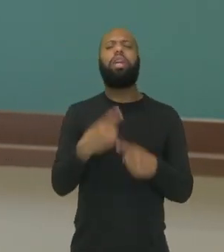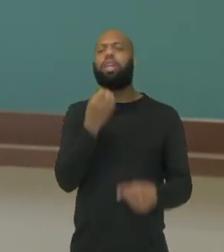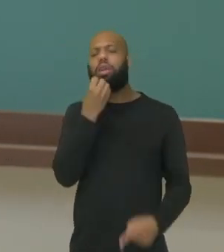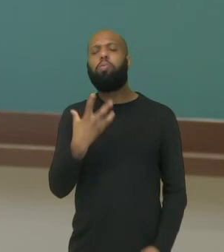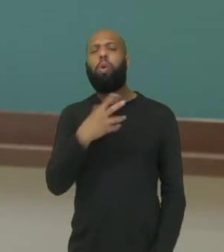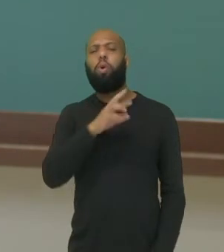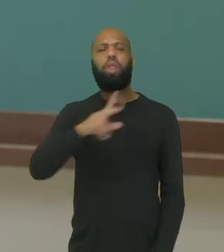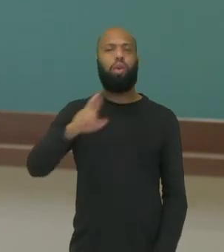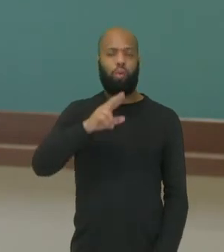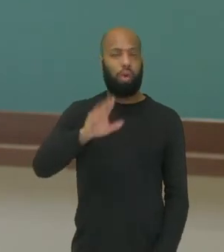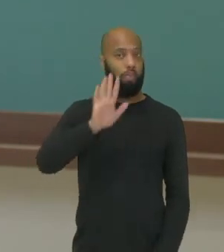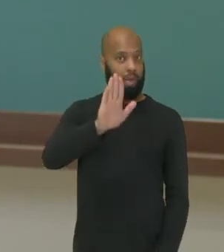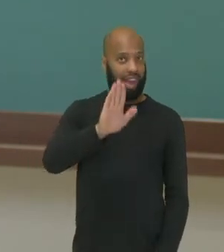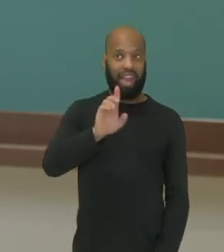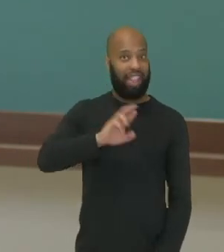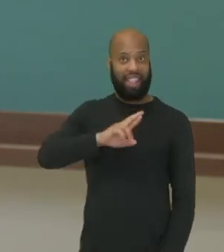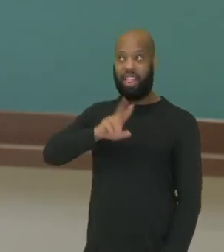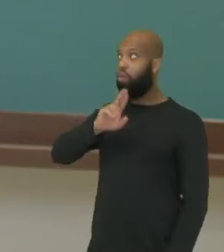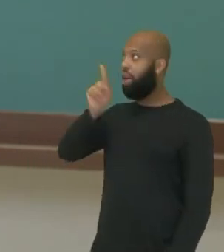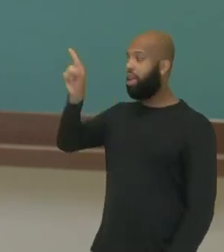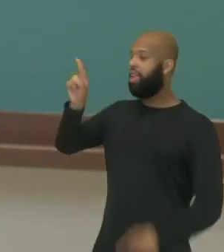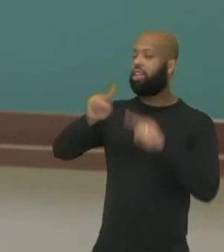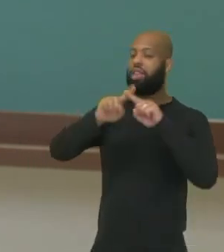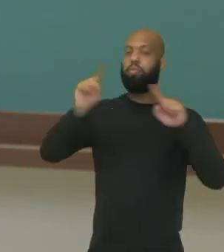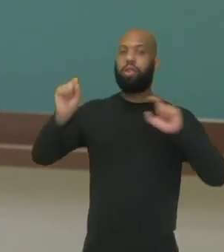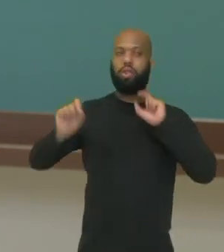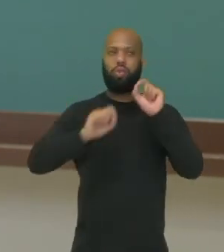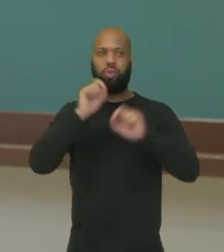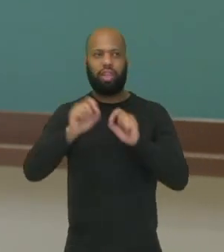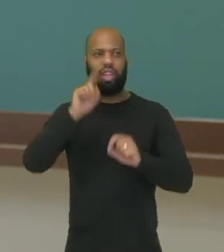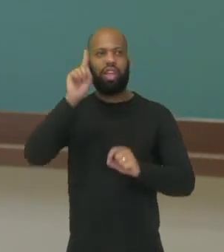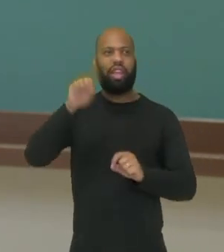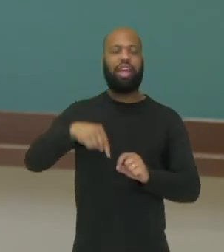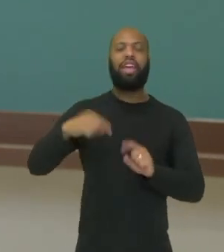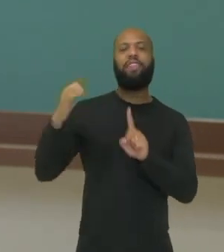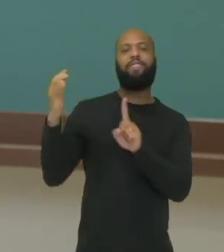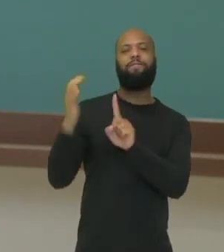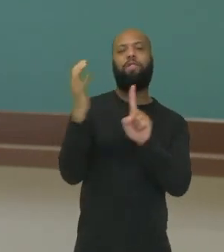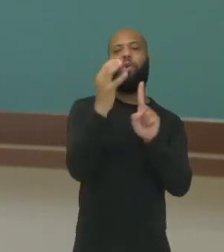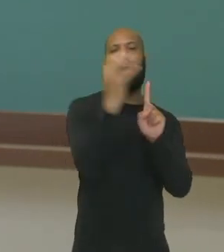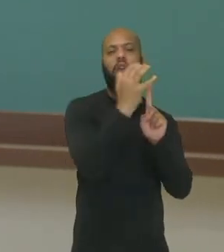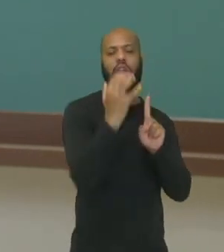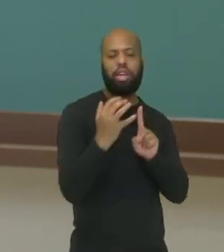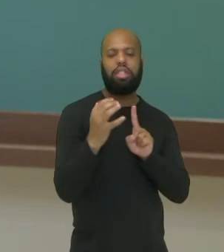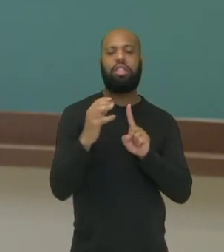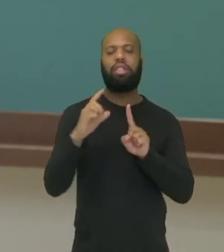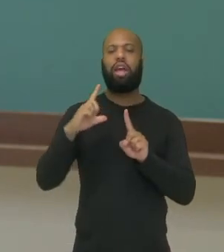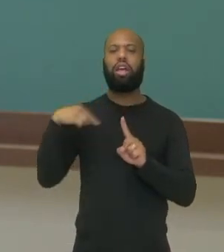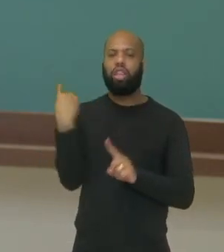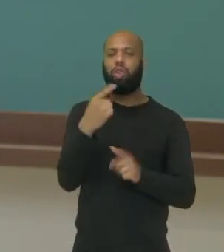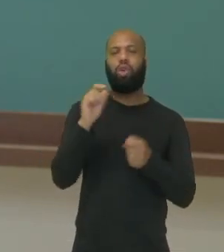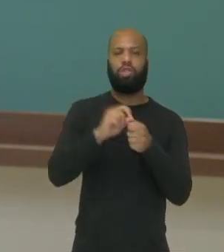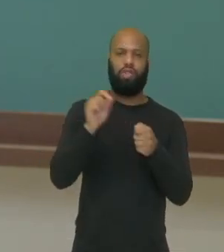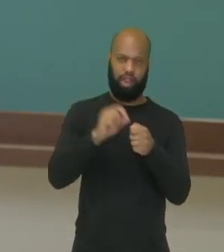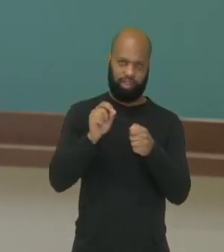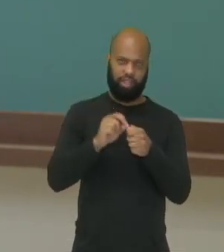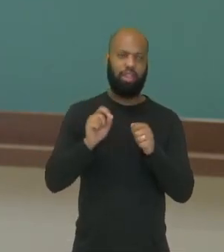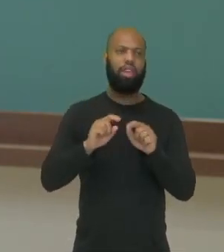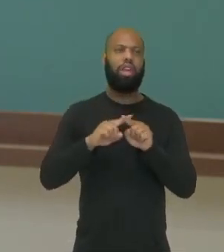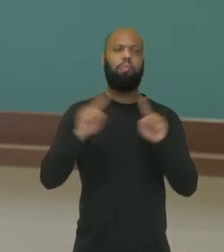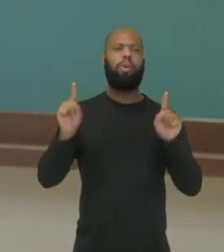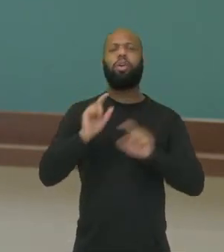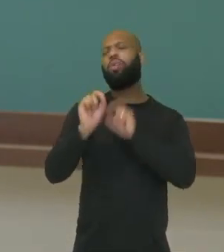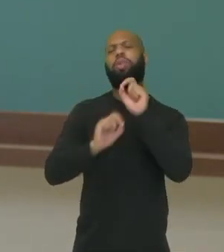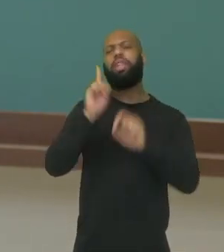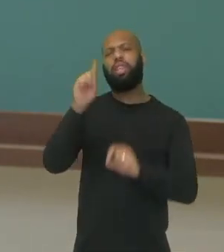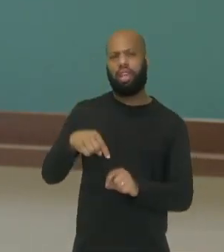é o efeito estufa, mas sim a interferência, a influência que a gente provoca sobre ele. Mas o que vem a ser,